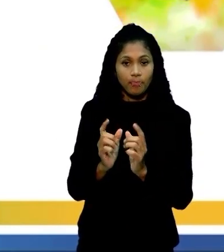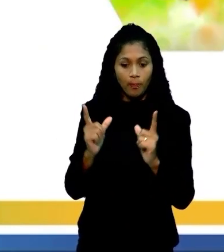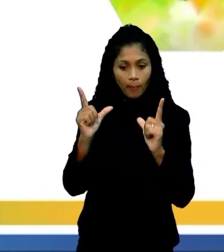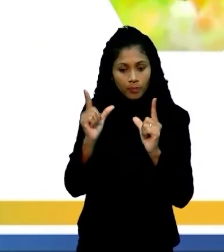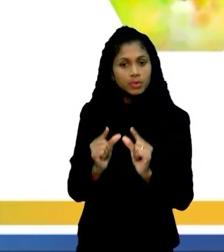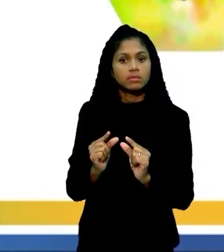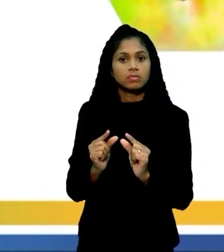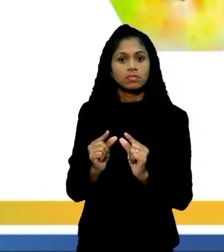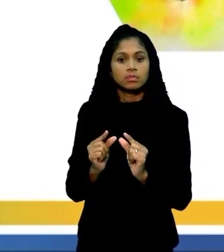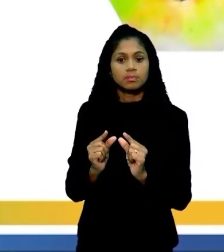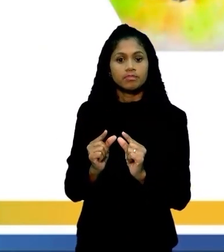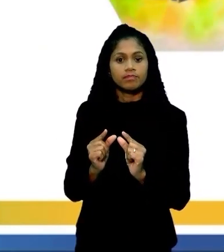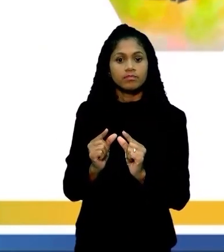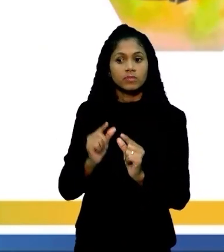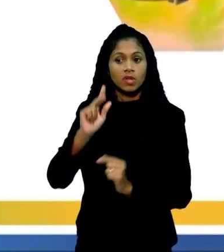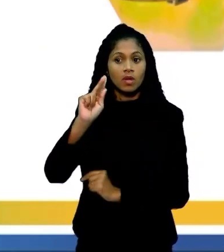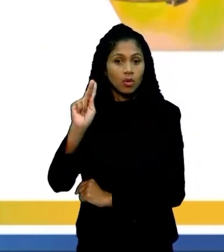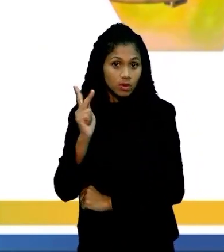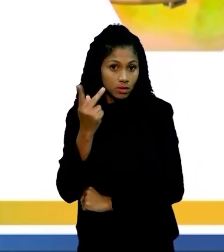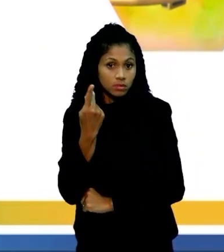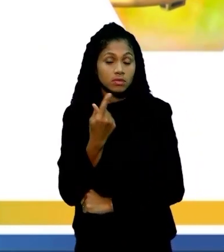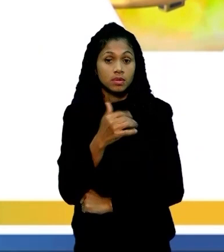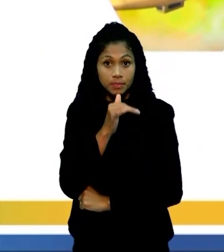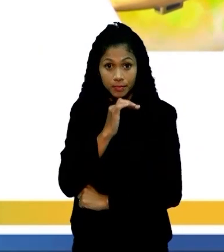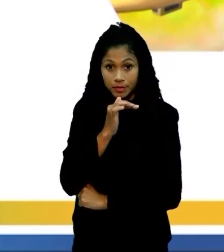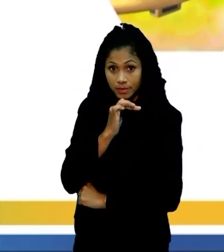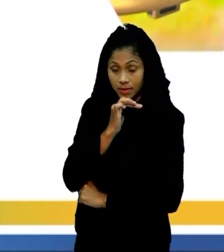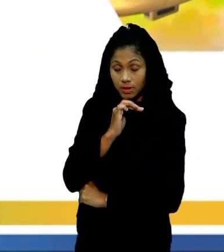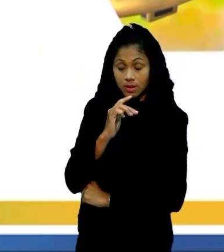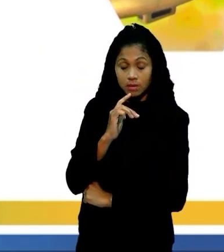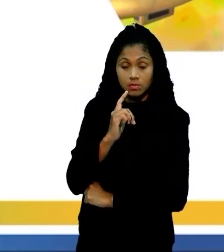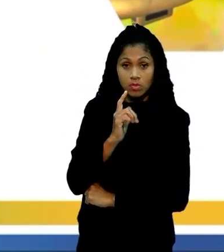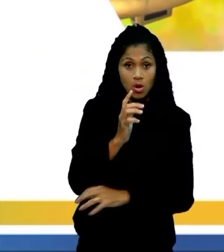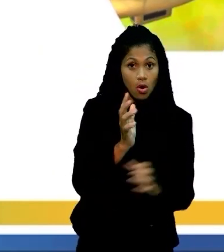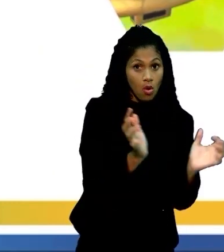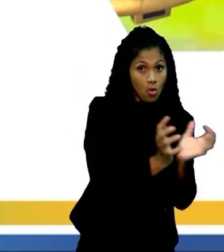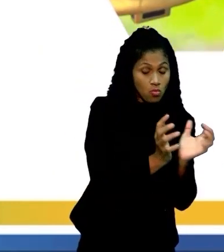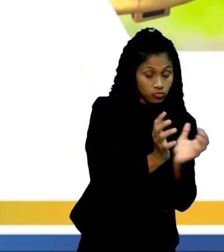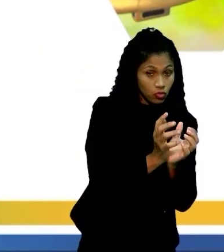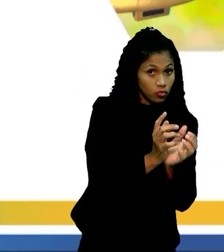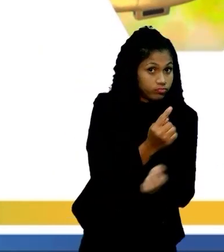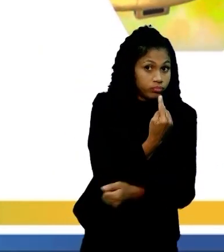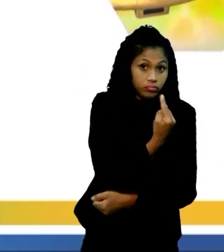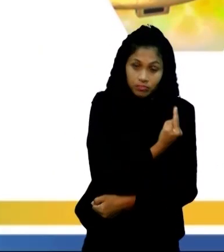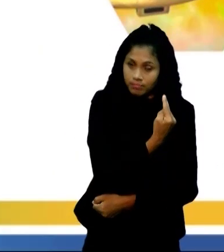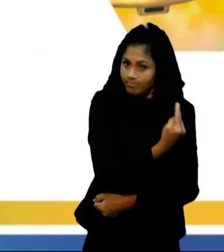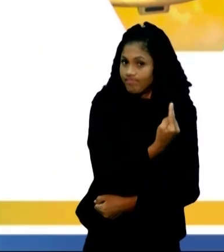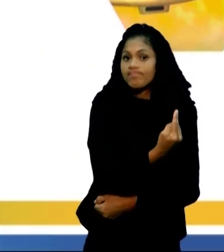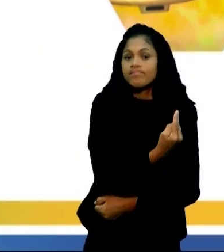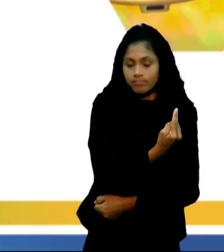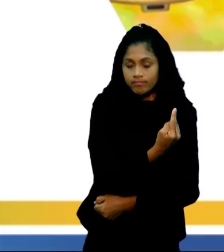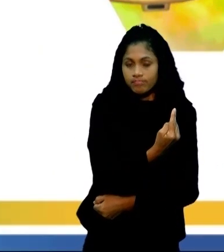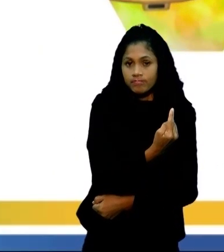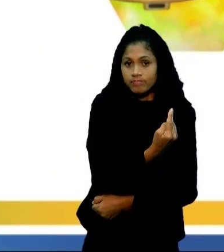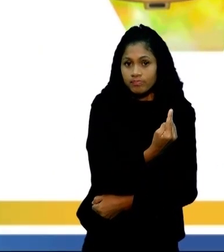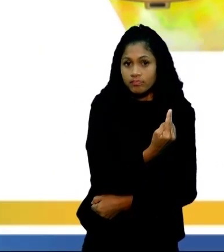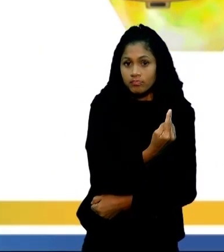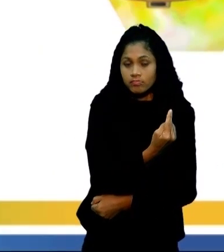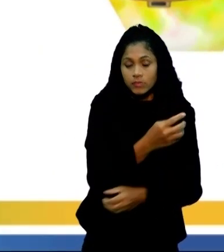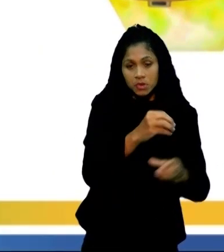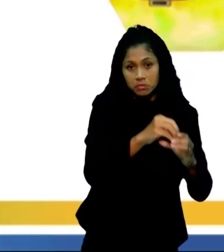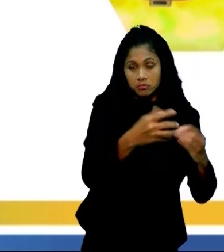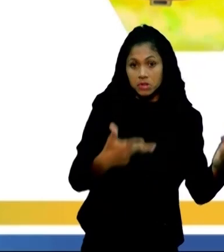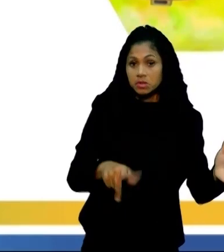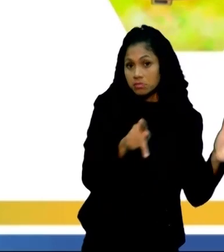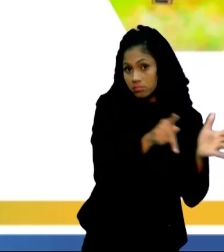O hidrogênio, como eu disse, né, ele é um próprio grupo, então não tem como dividir, já que ele é só um. Então, ele tem